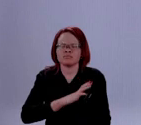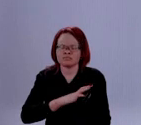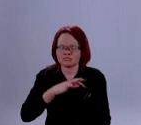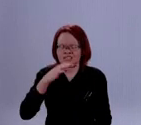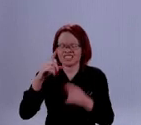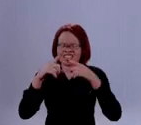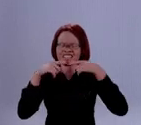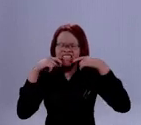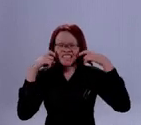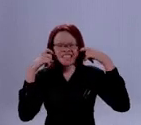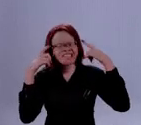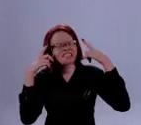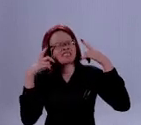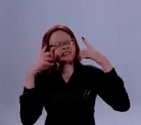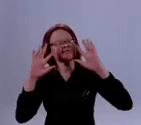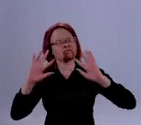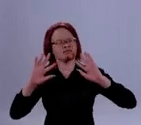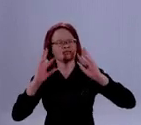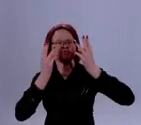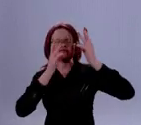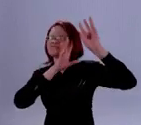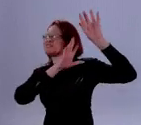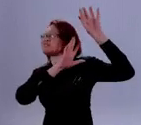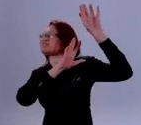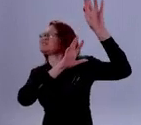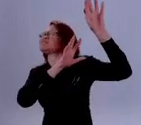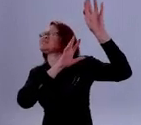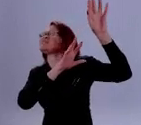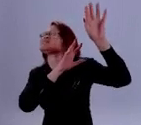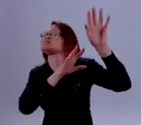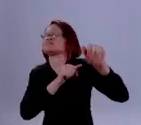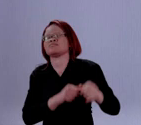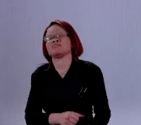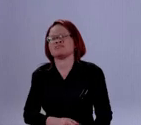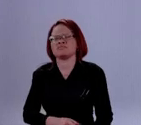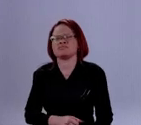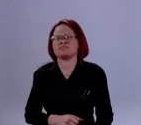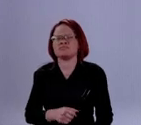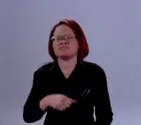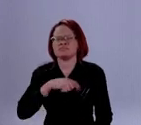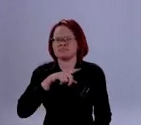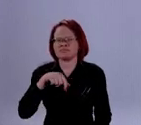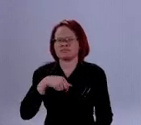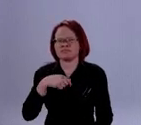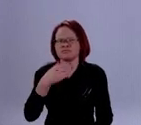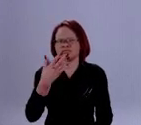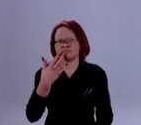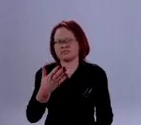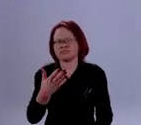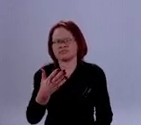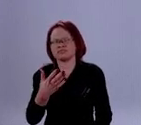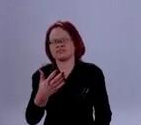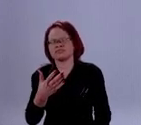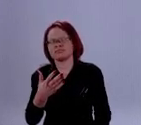a chuva estão bem felizes com a vida no campo assim eles falam com os